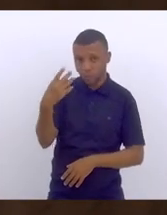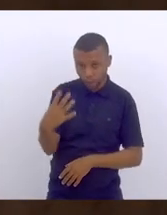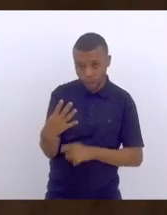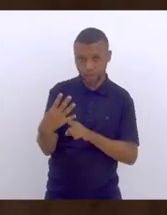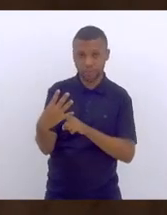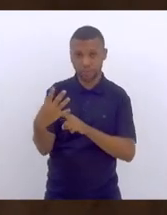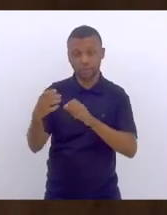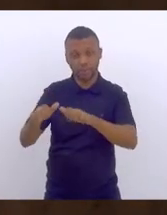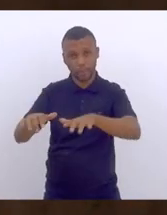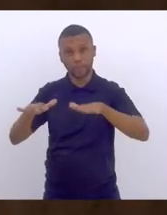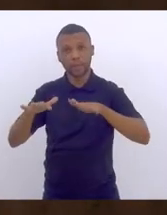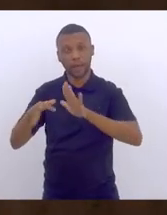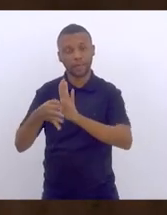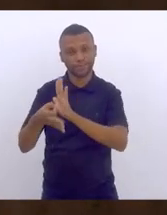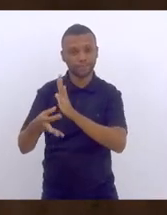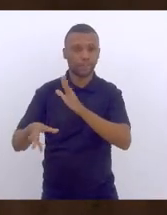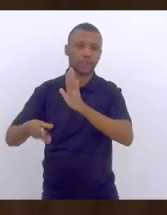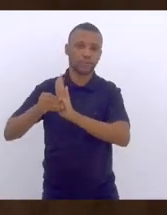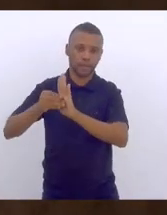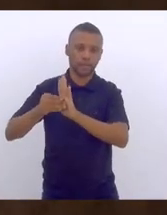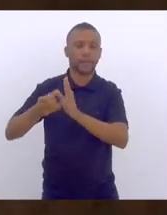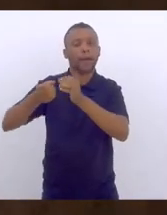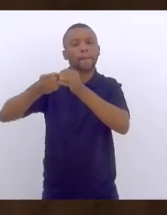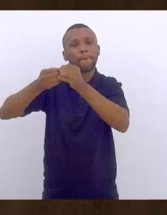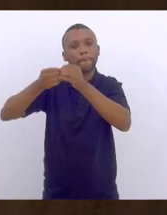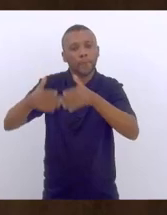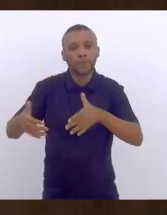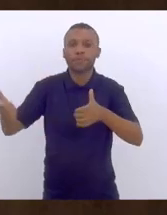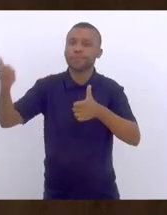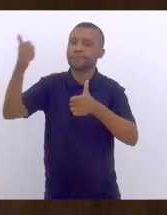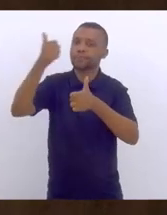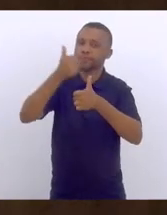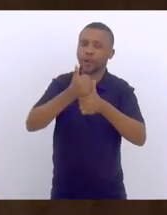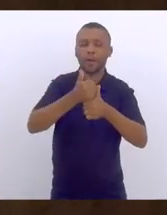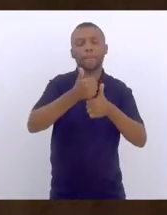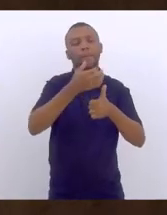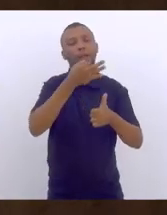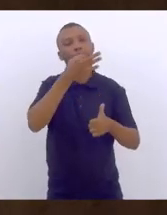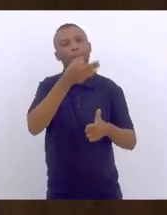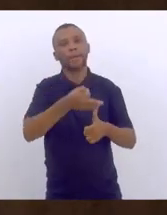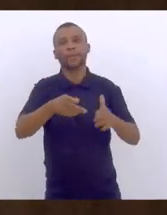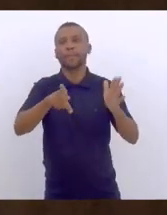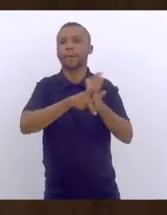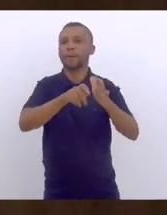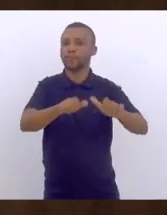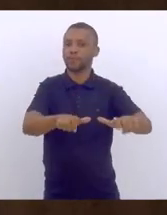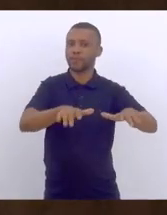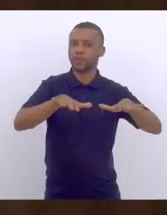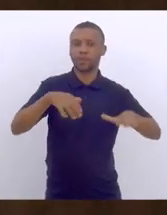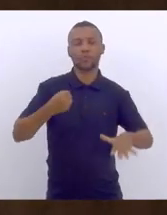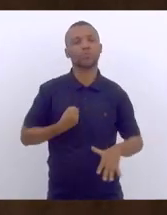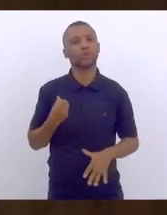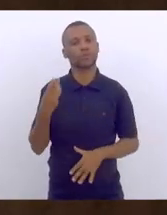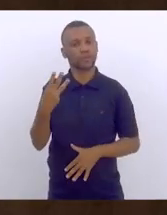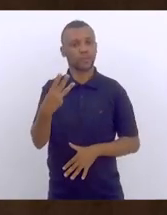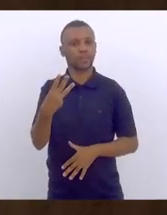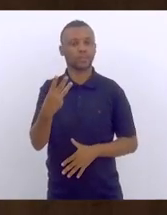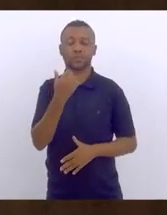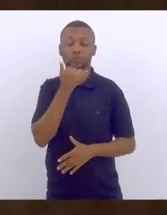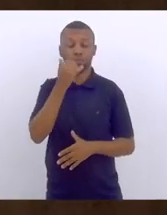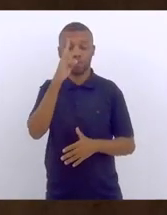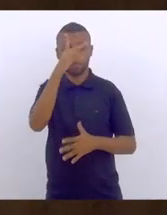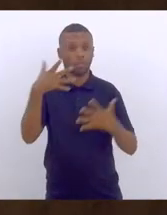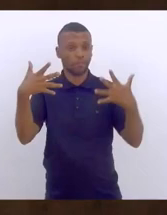e números 1, 2 e 4 prejudicada pela emenda de plenário número 3 da sexta. Desculpe,